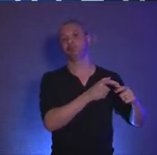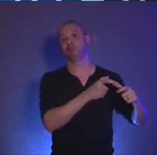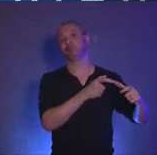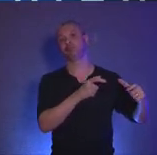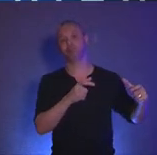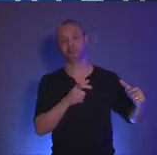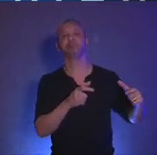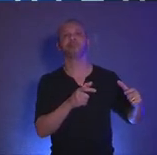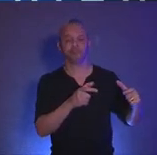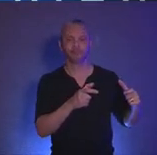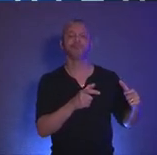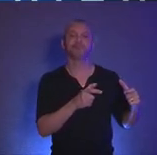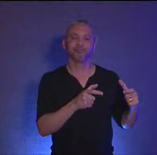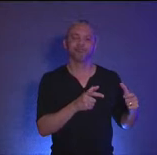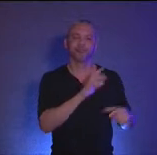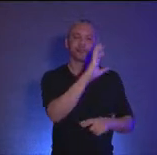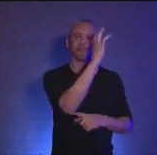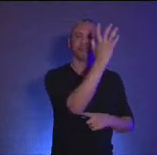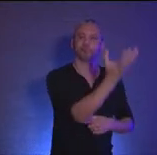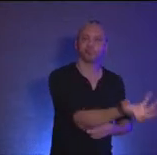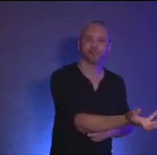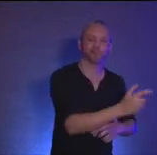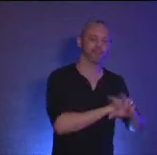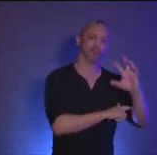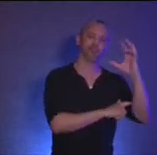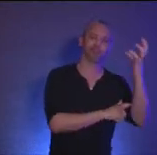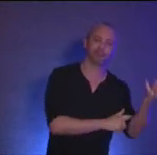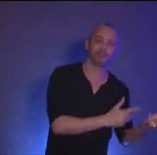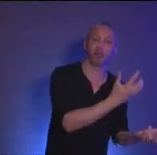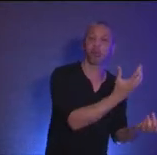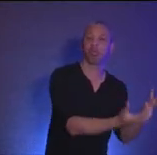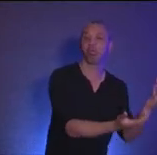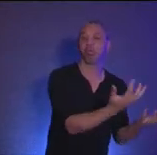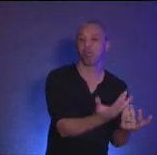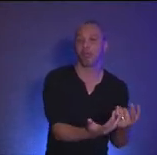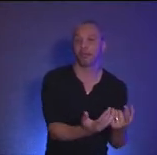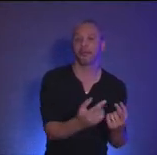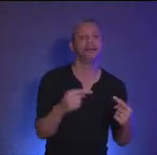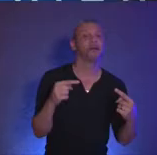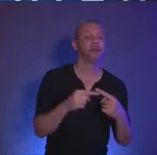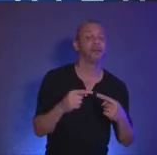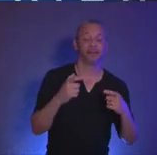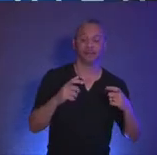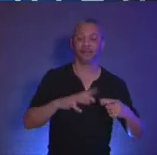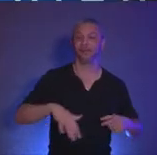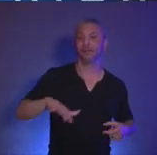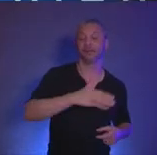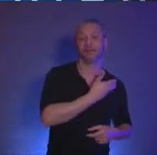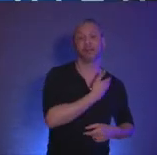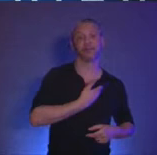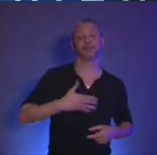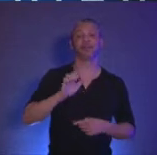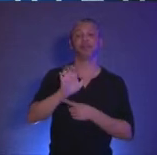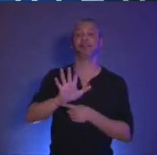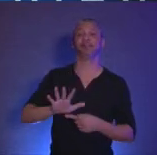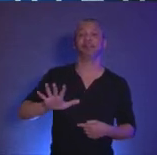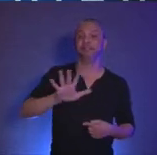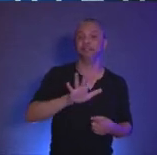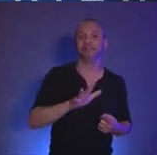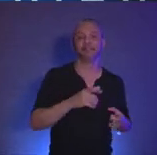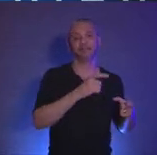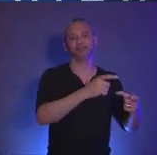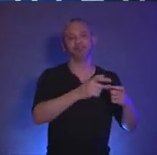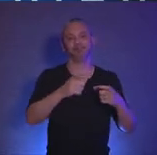um aumento do desmatamento e das queimadas, que estava sendo influenciado, inclusive, por políticas locais, né, do governo estadual, em relação às